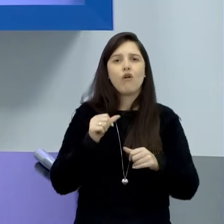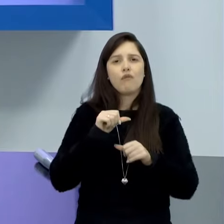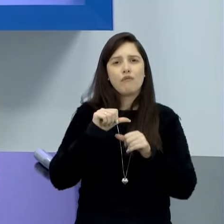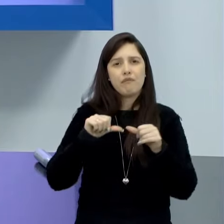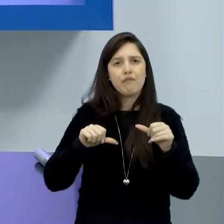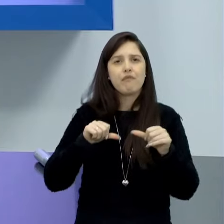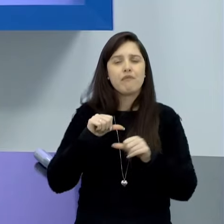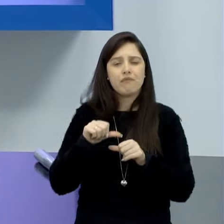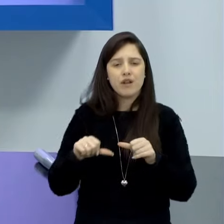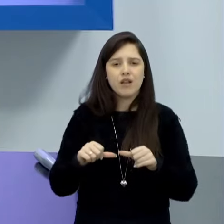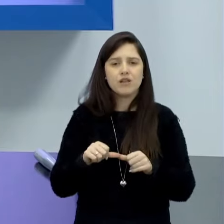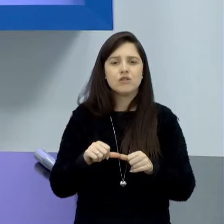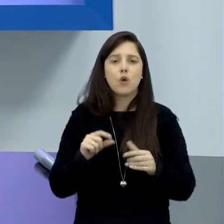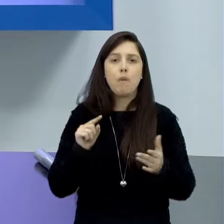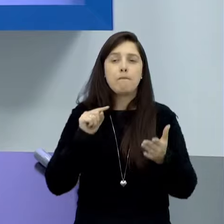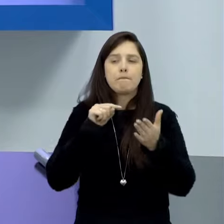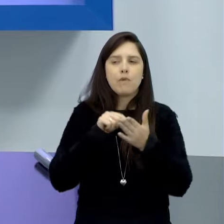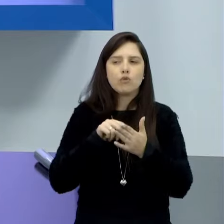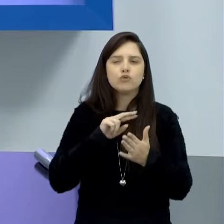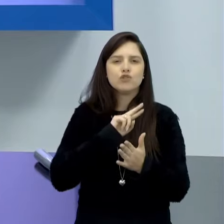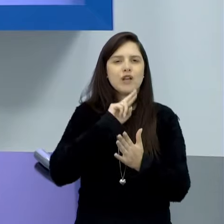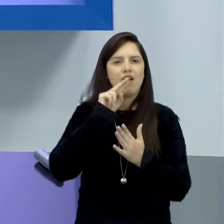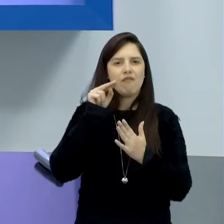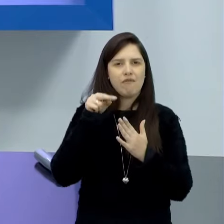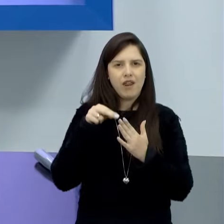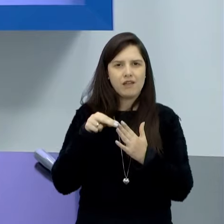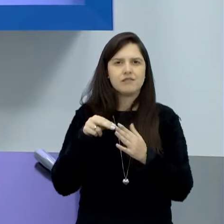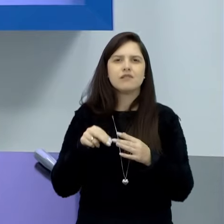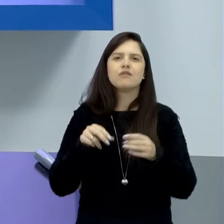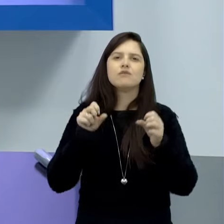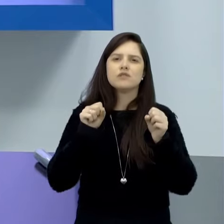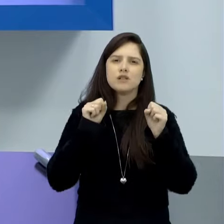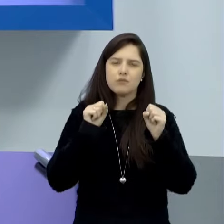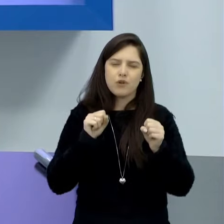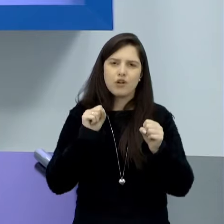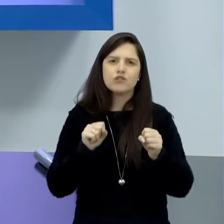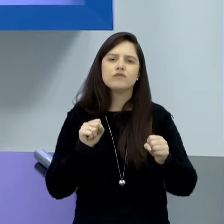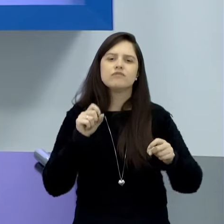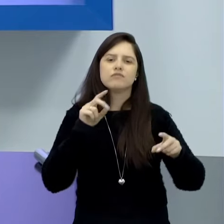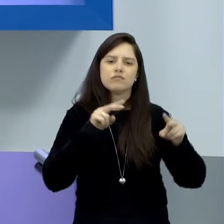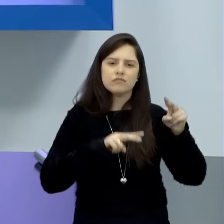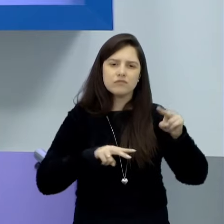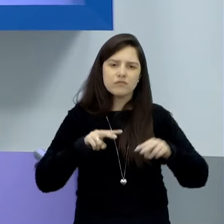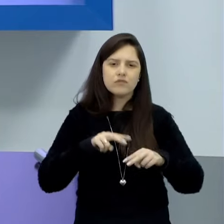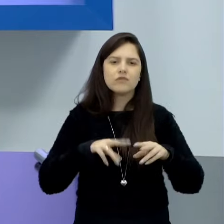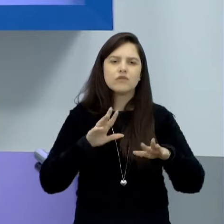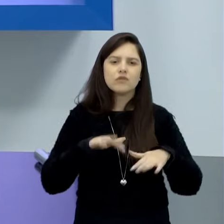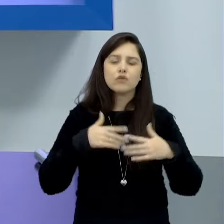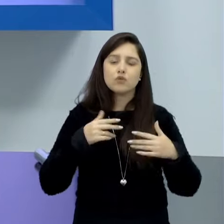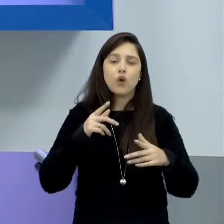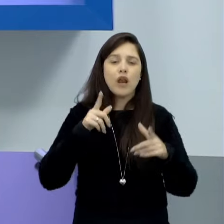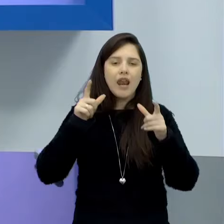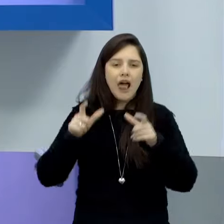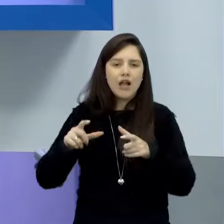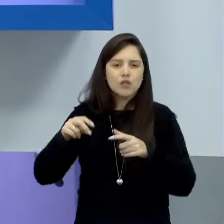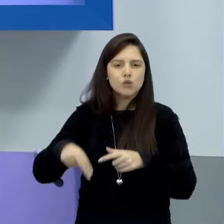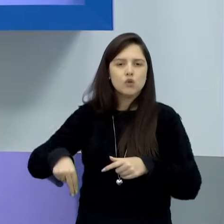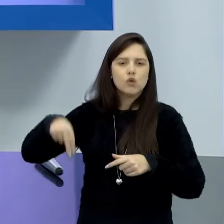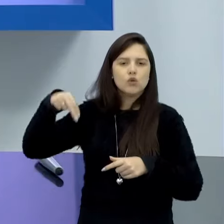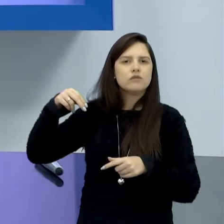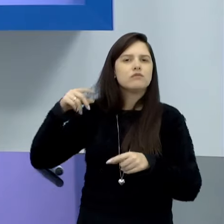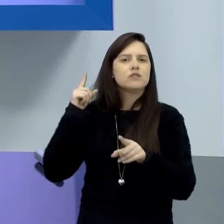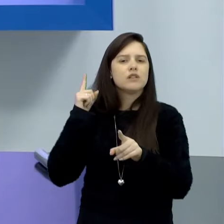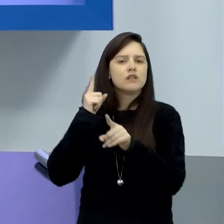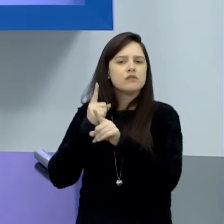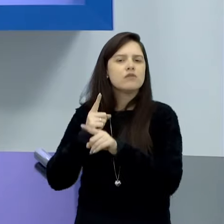se fosse um ponto de referência. Então se você sobe, né, o Monte Everest pelo lado nordeste, você encontra o Botas